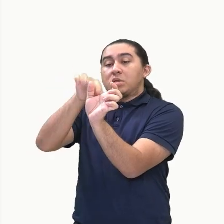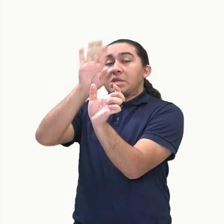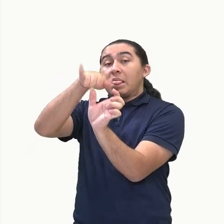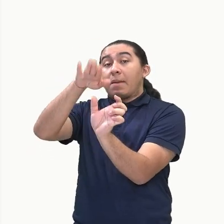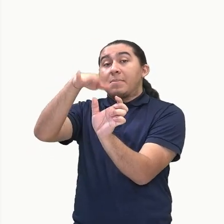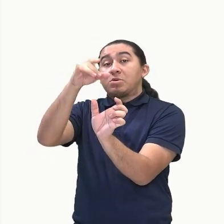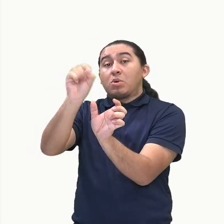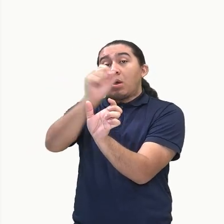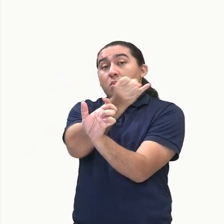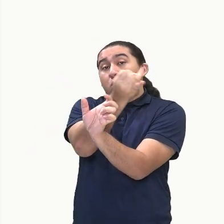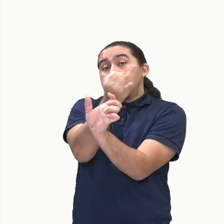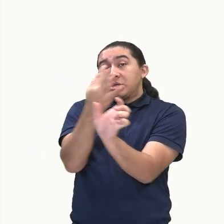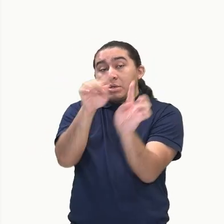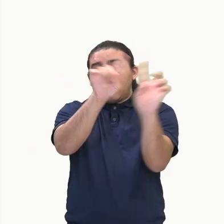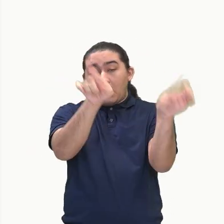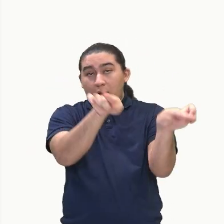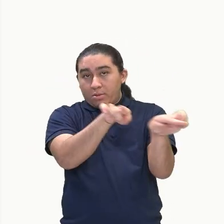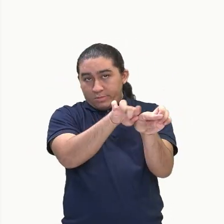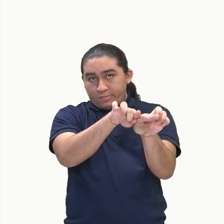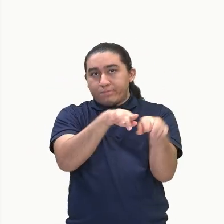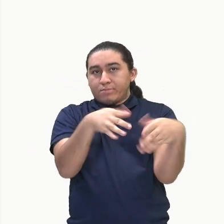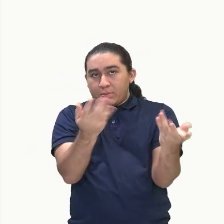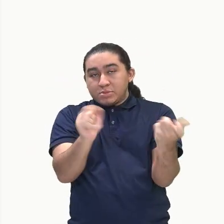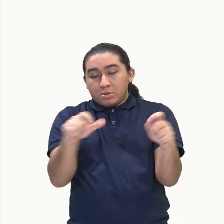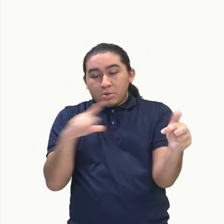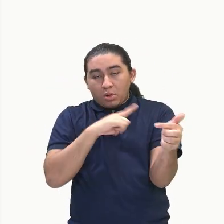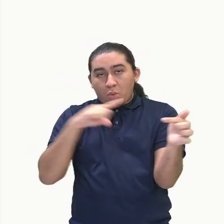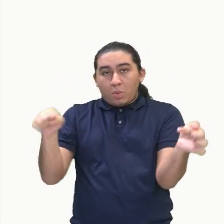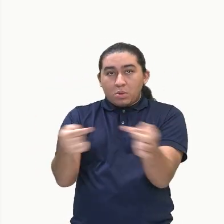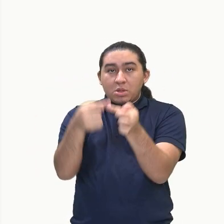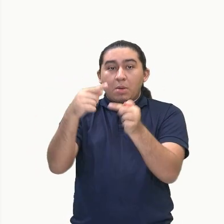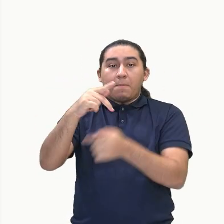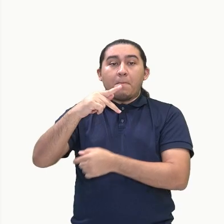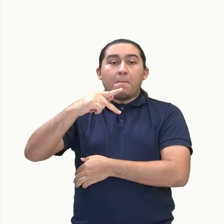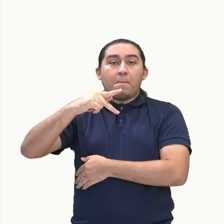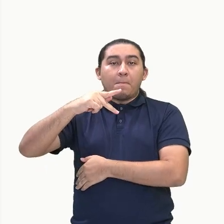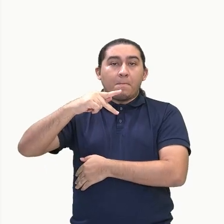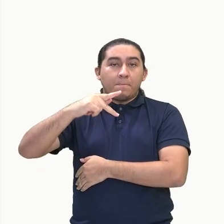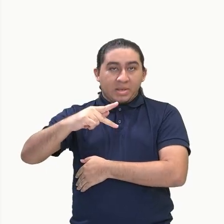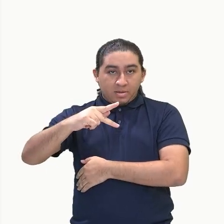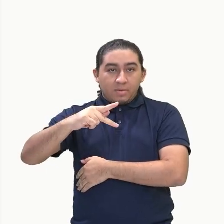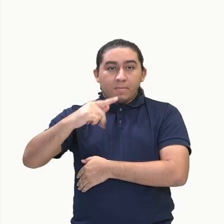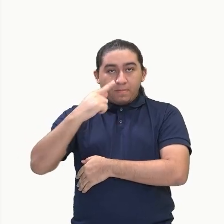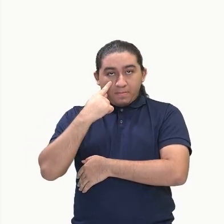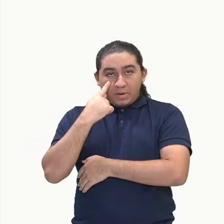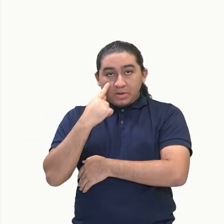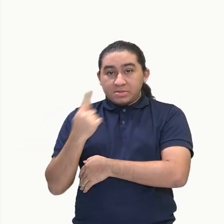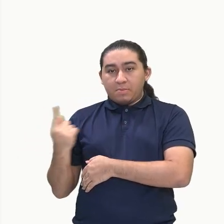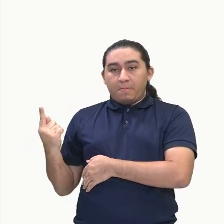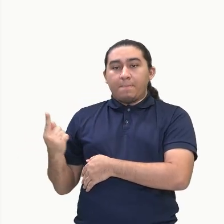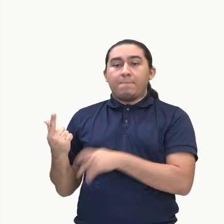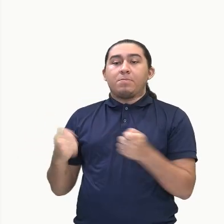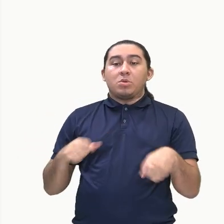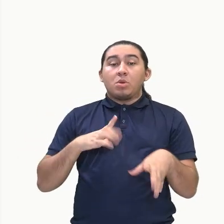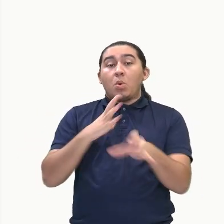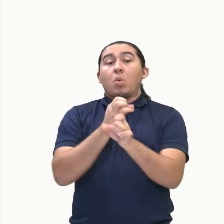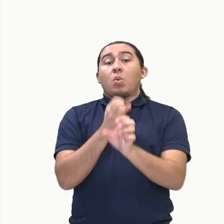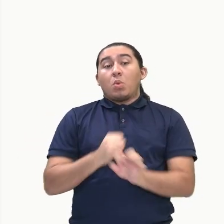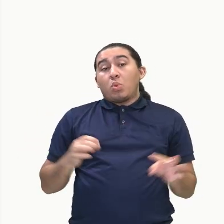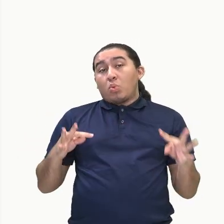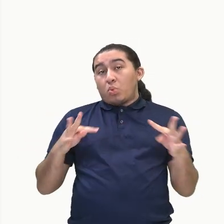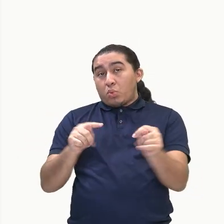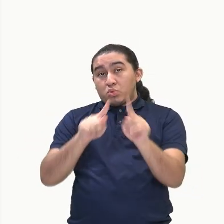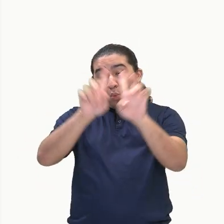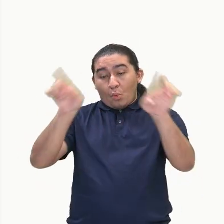sucessivamente. Então, para determinar o perímetro dessa região, desse polígono, eu tenho que somar os lados.